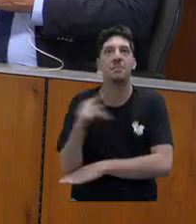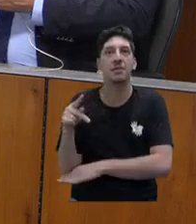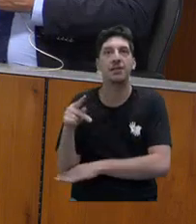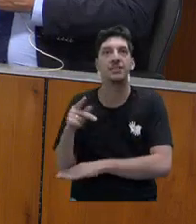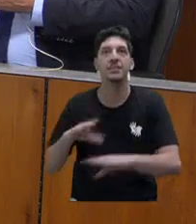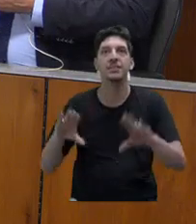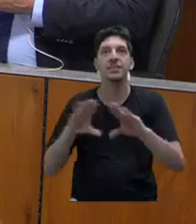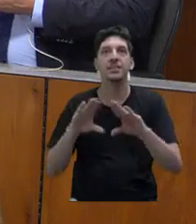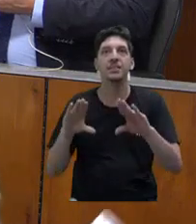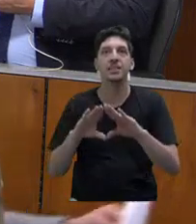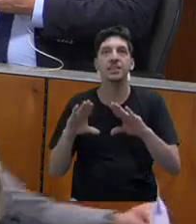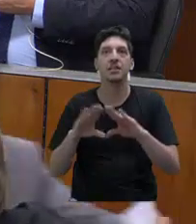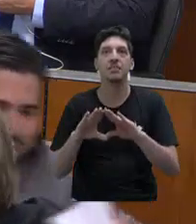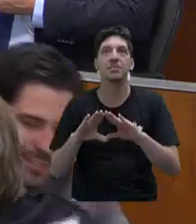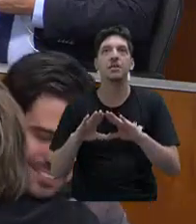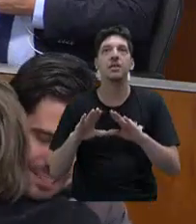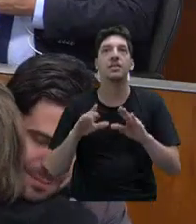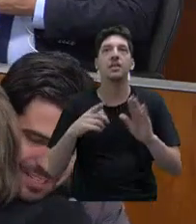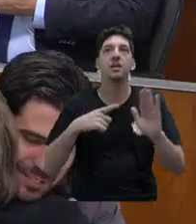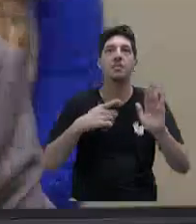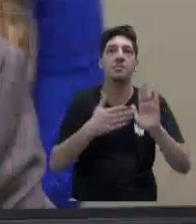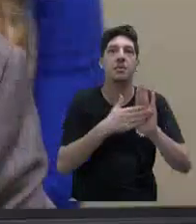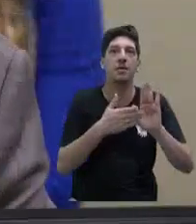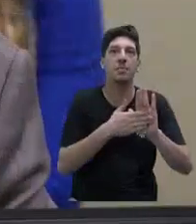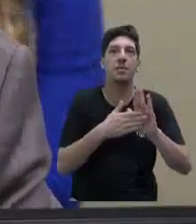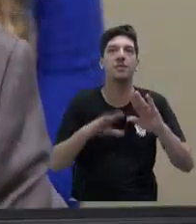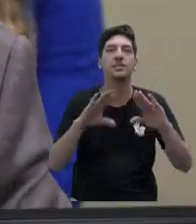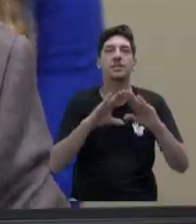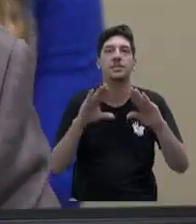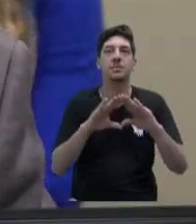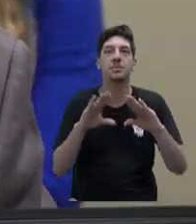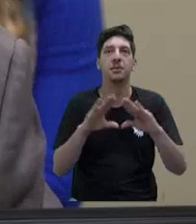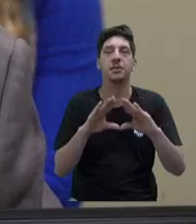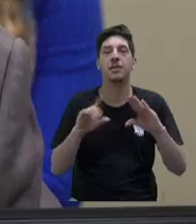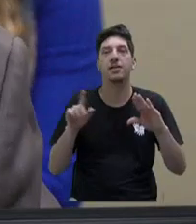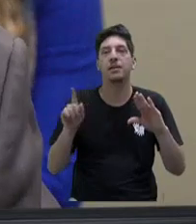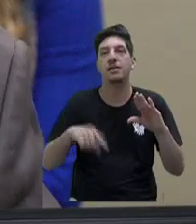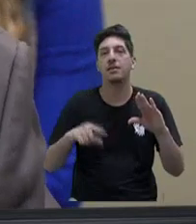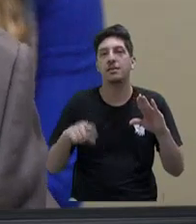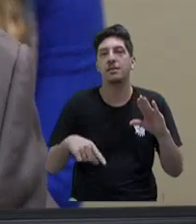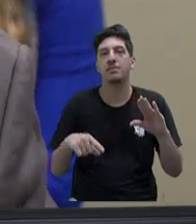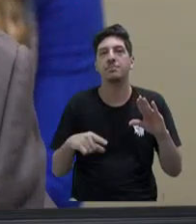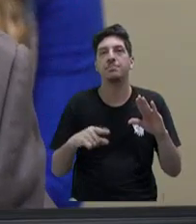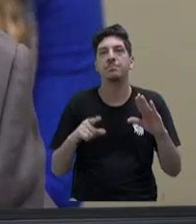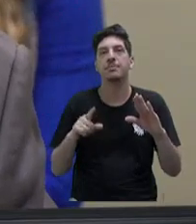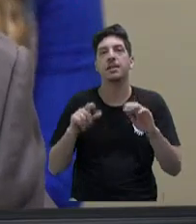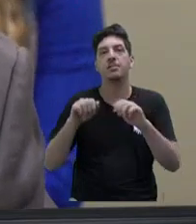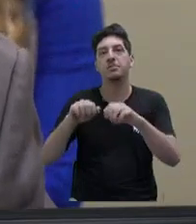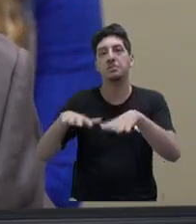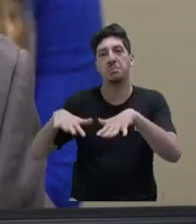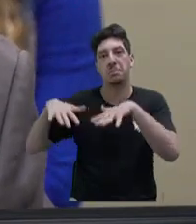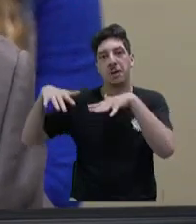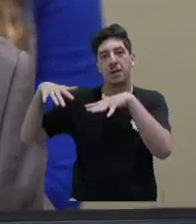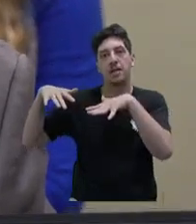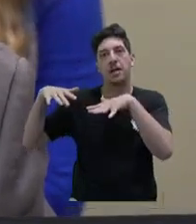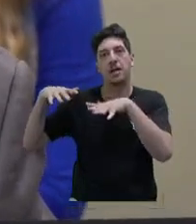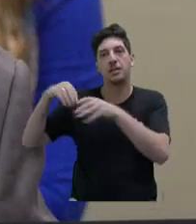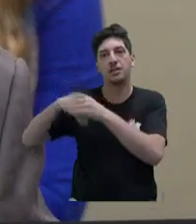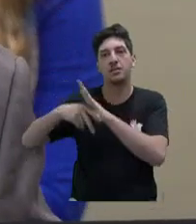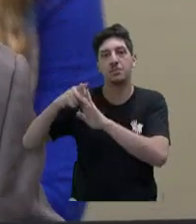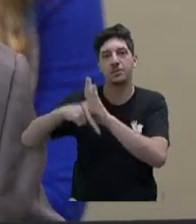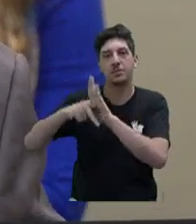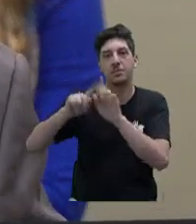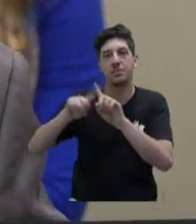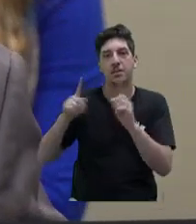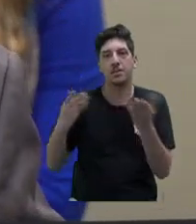Assembleia, a pauta da Assembleia, ela fica, do plenário, ela fica sem nenhum projeto, mas